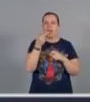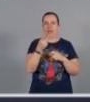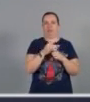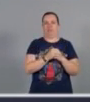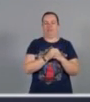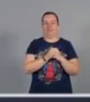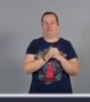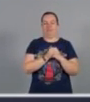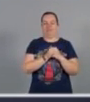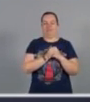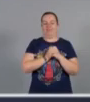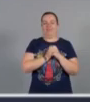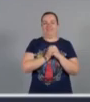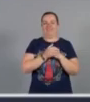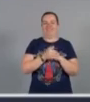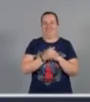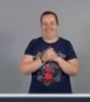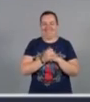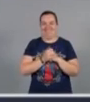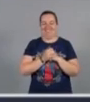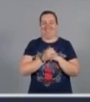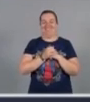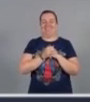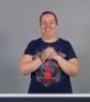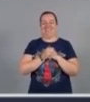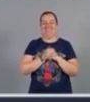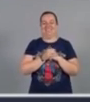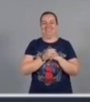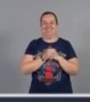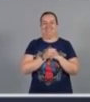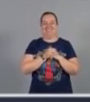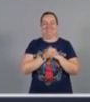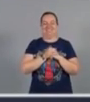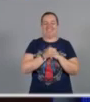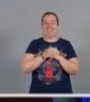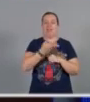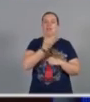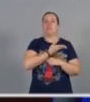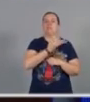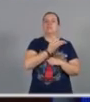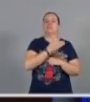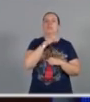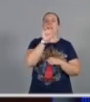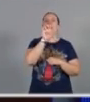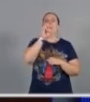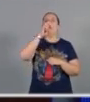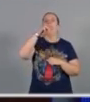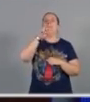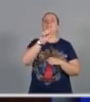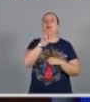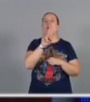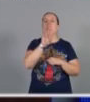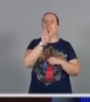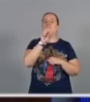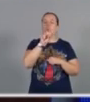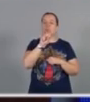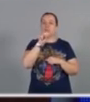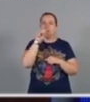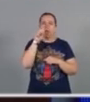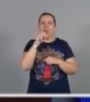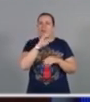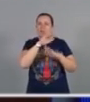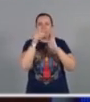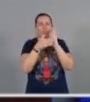eu gosto de matar a cobra e os discípulos de Emaús não tem tudo que eu tô falando na